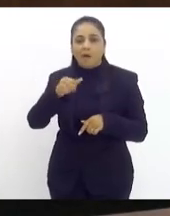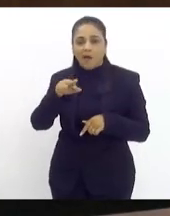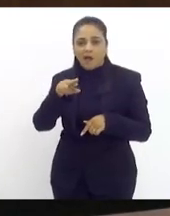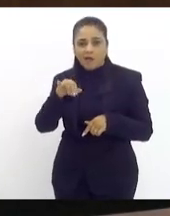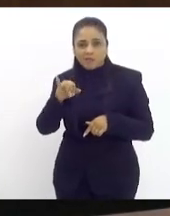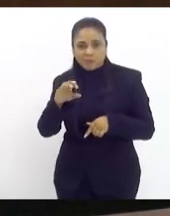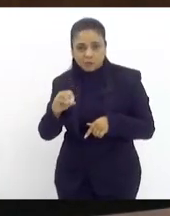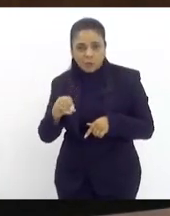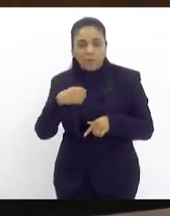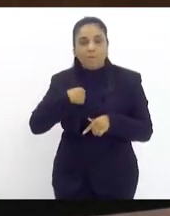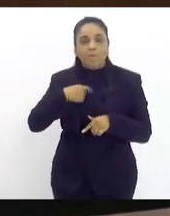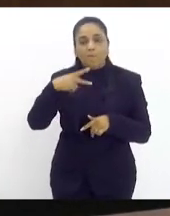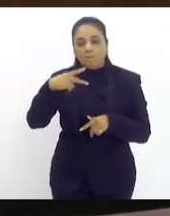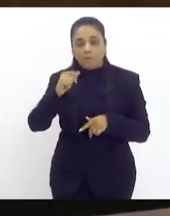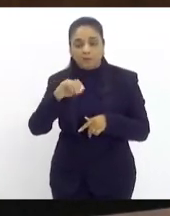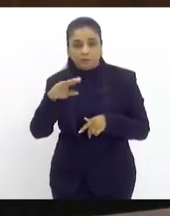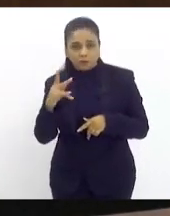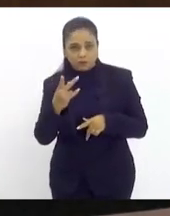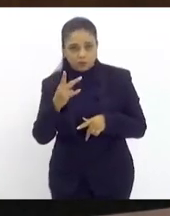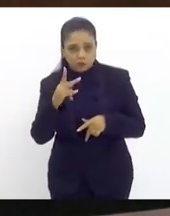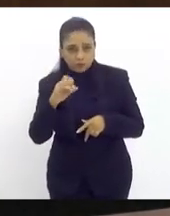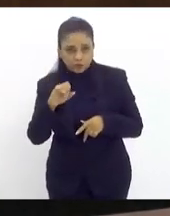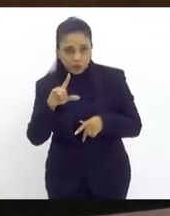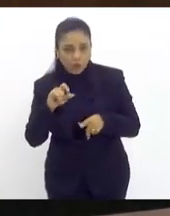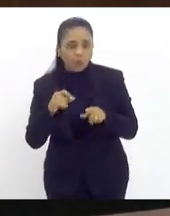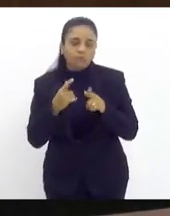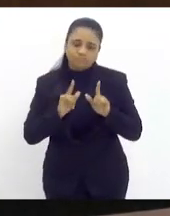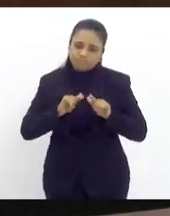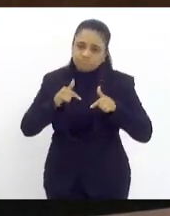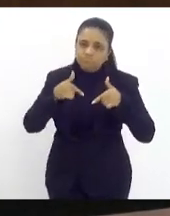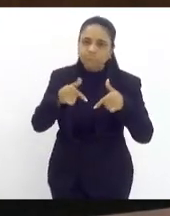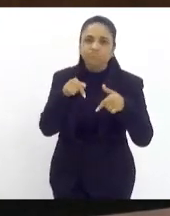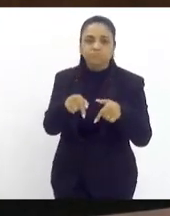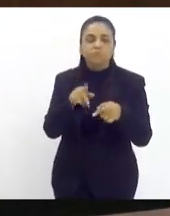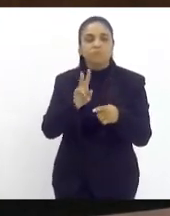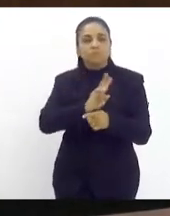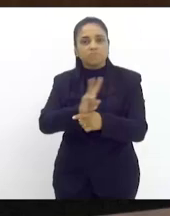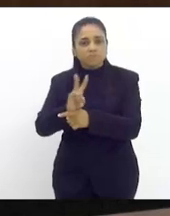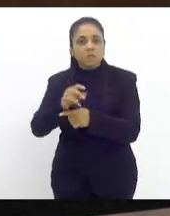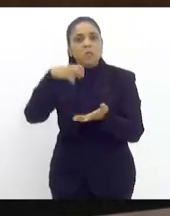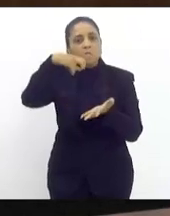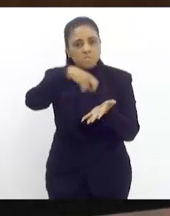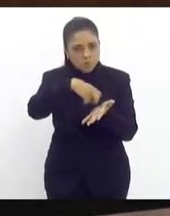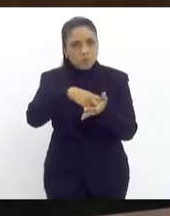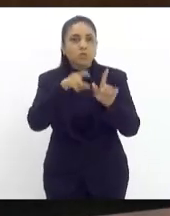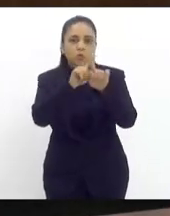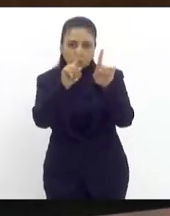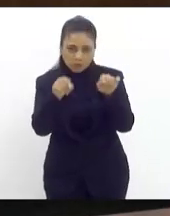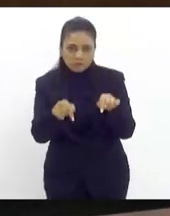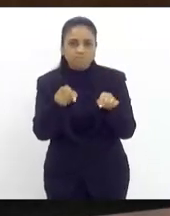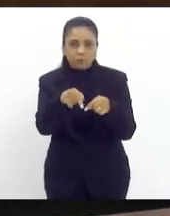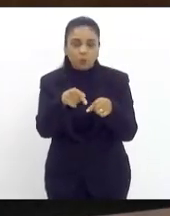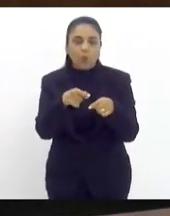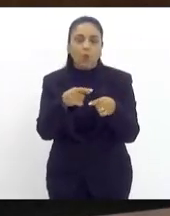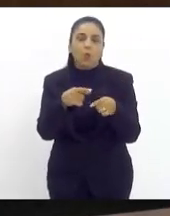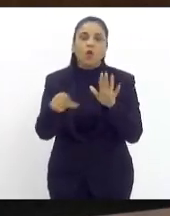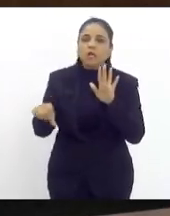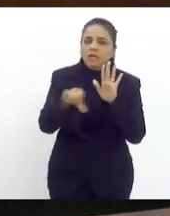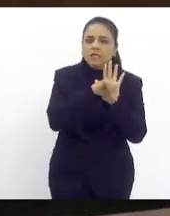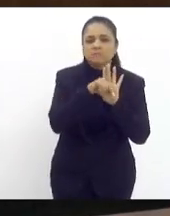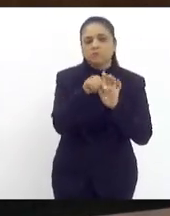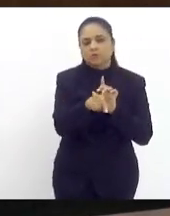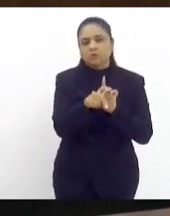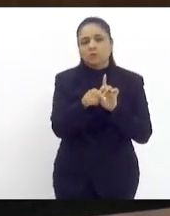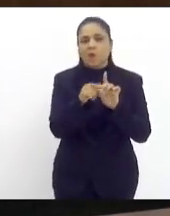Tomou todas as medidas para proteger os servidor e punir o servidor que foi criminoso